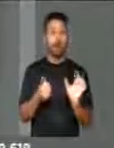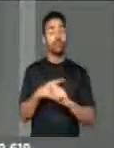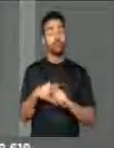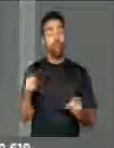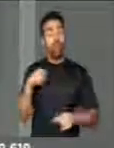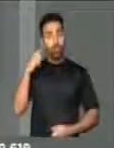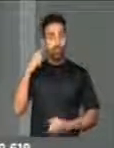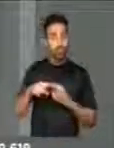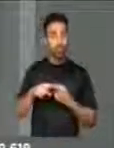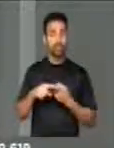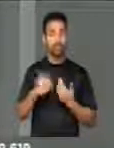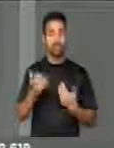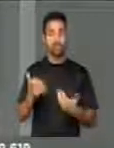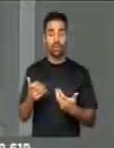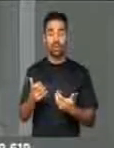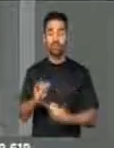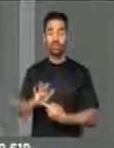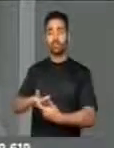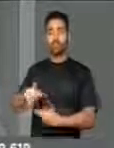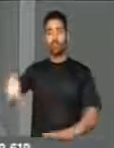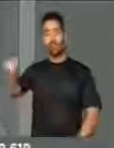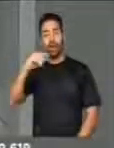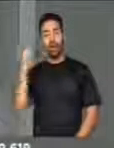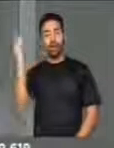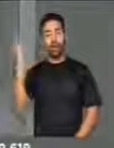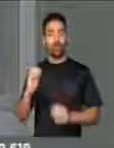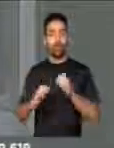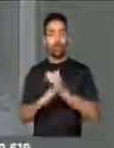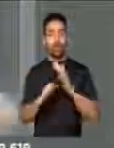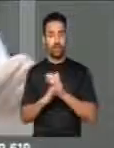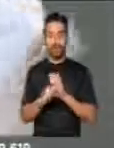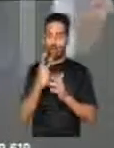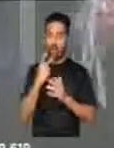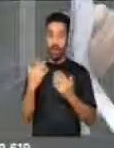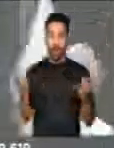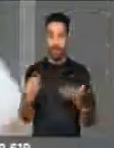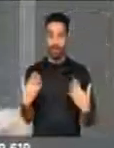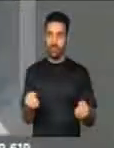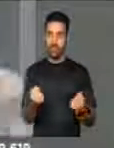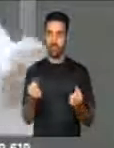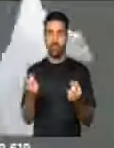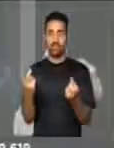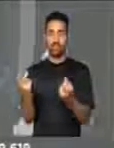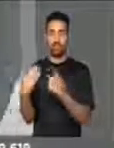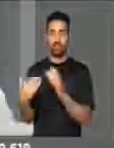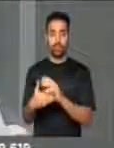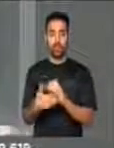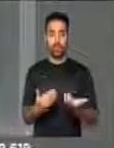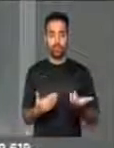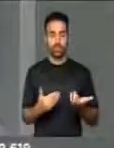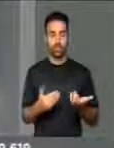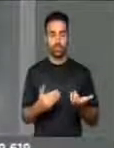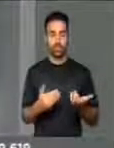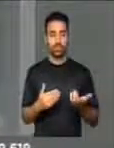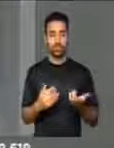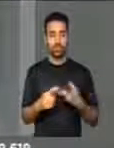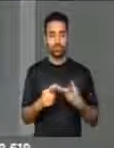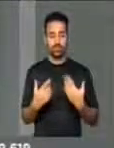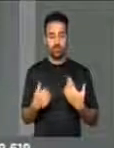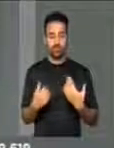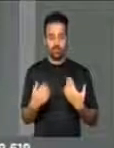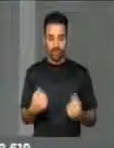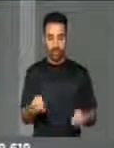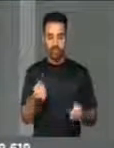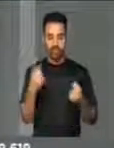pretende sinalizar para o mercado e dizer, agora vai, nós vamos vender o patrimônio público, vamos